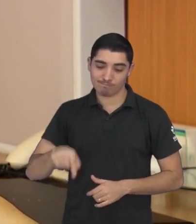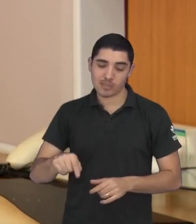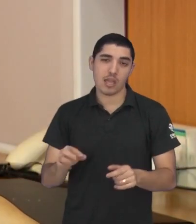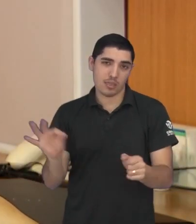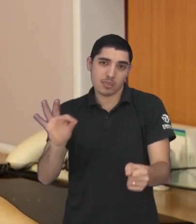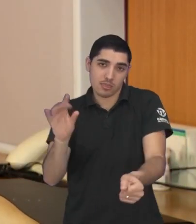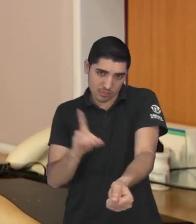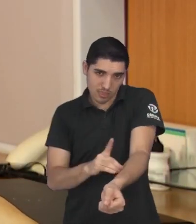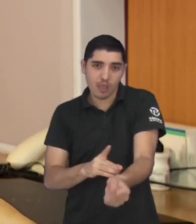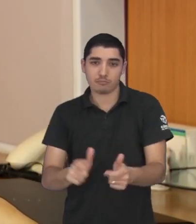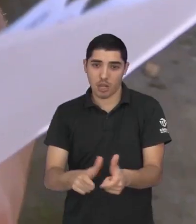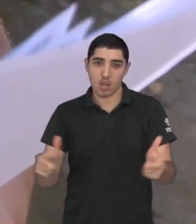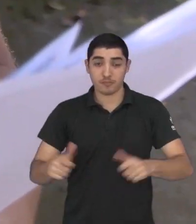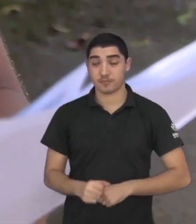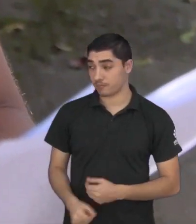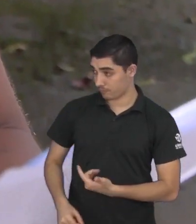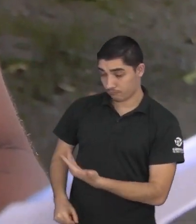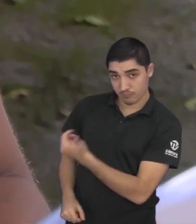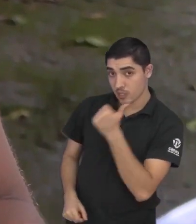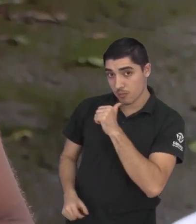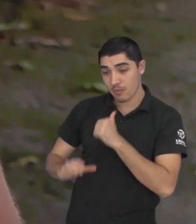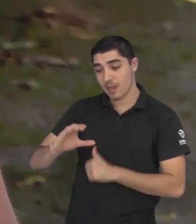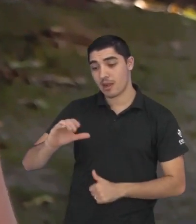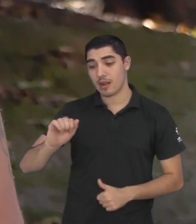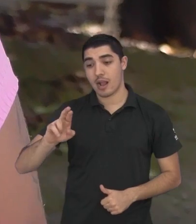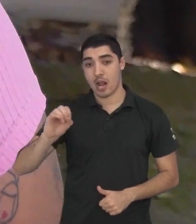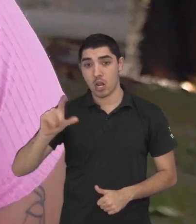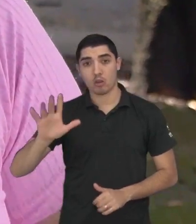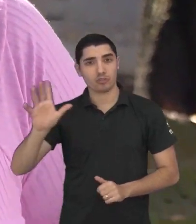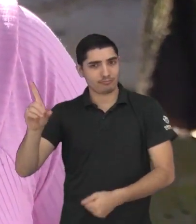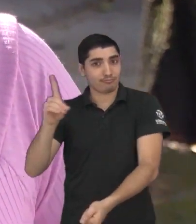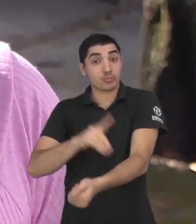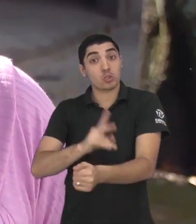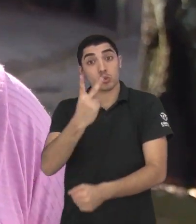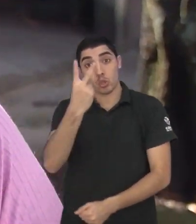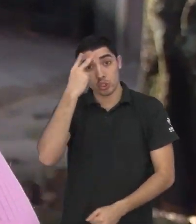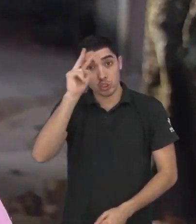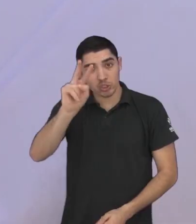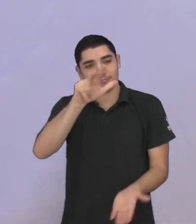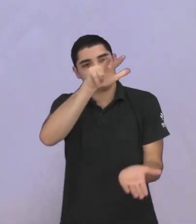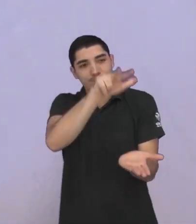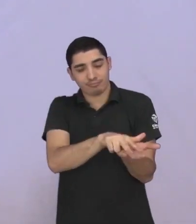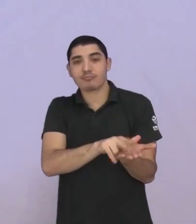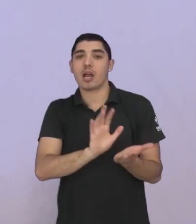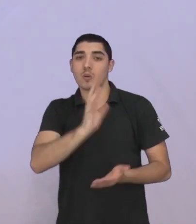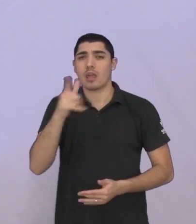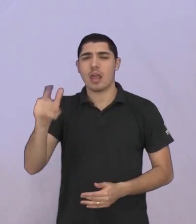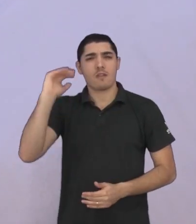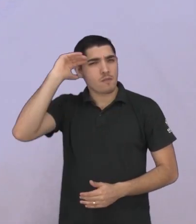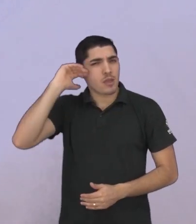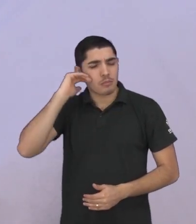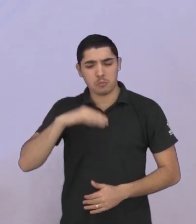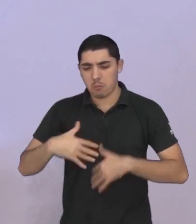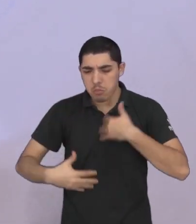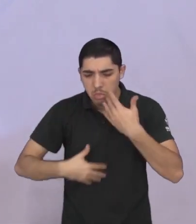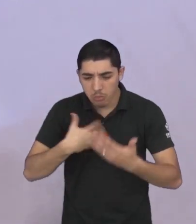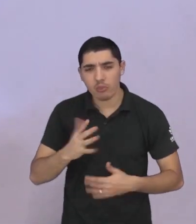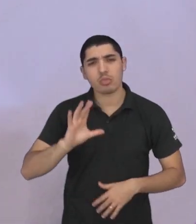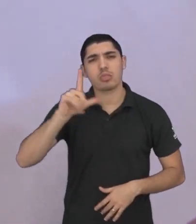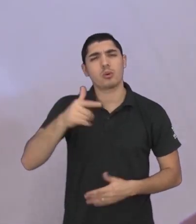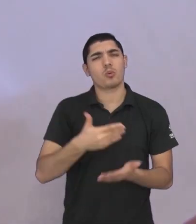no trânsito é um só. Nas ruas é preciso mais atenção e cuidado. É meio complicado o trânsito, bastante